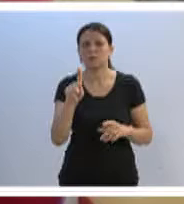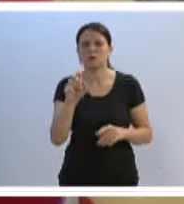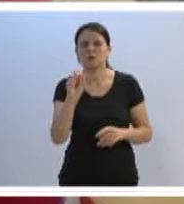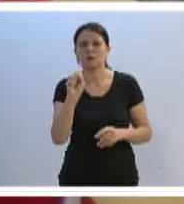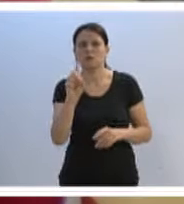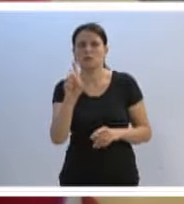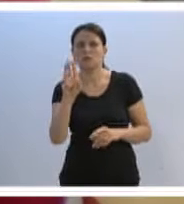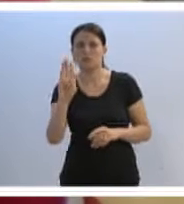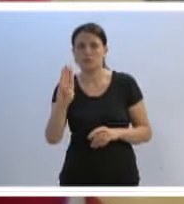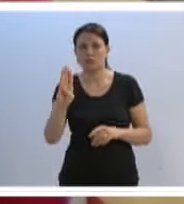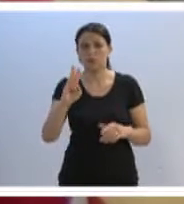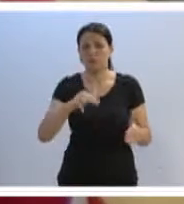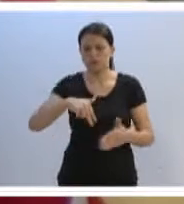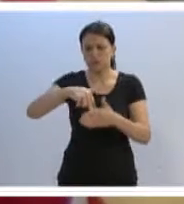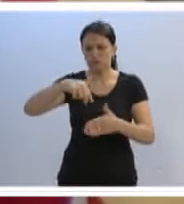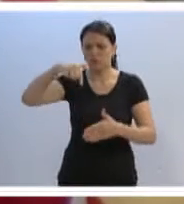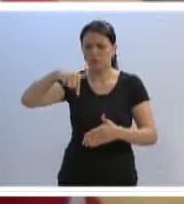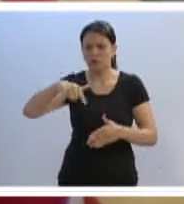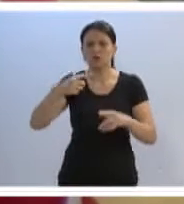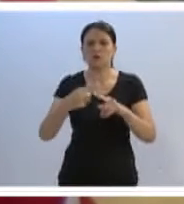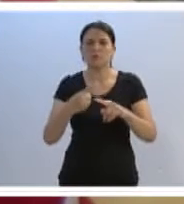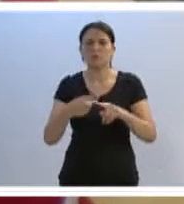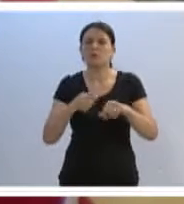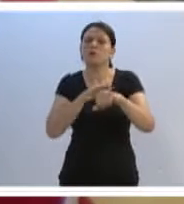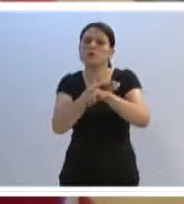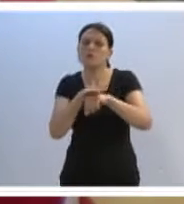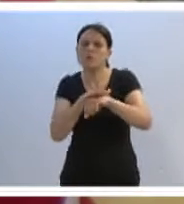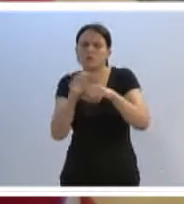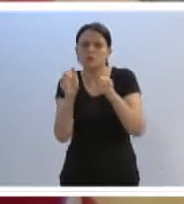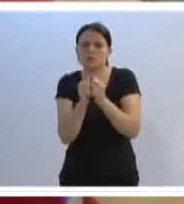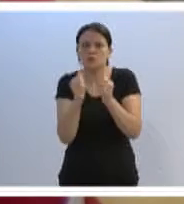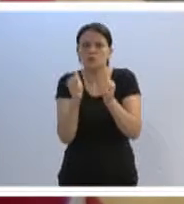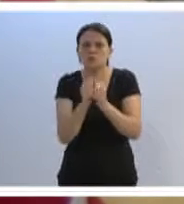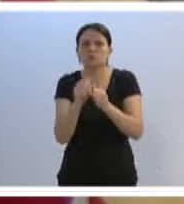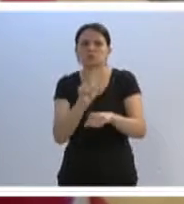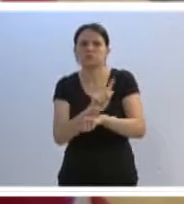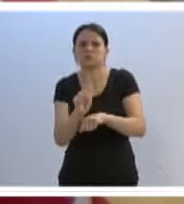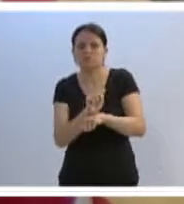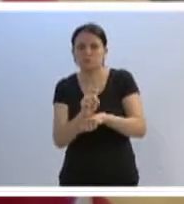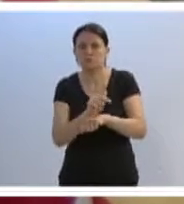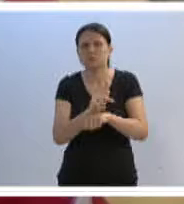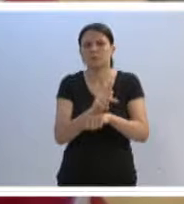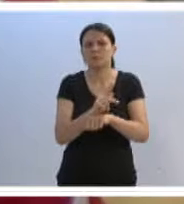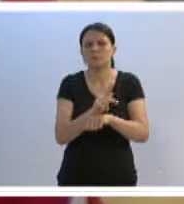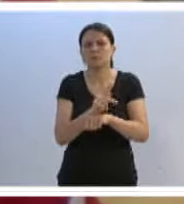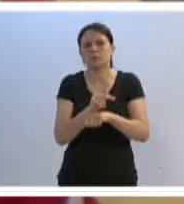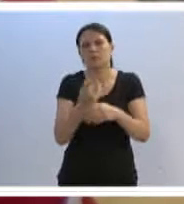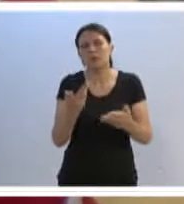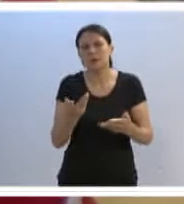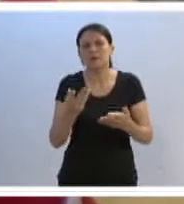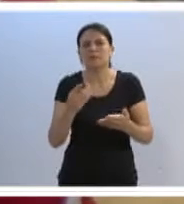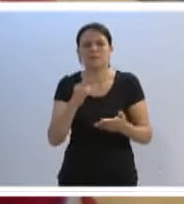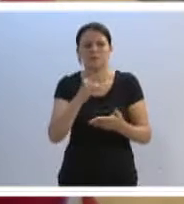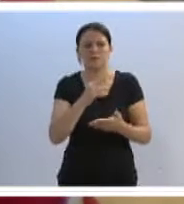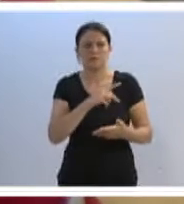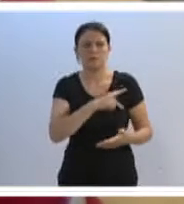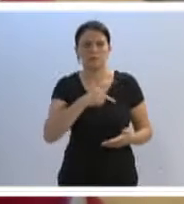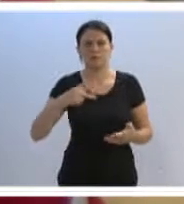se posicionou nessa casa para que pudesse conversar juntamente à gestão pública para ter um encaminhamento melhor dos